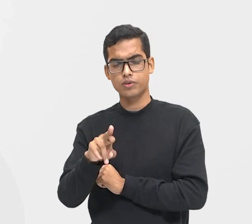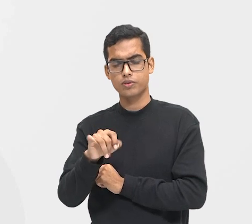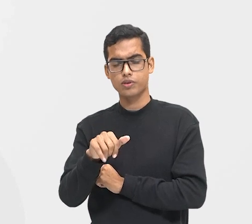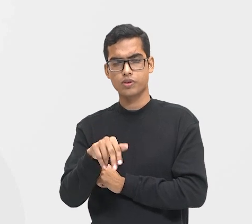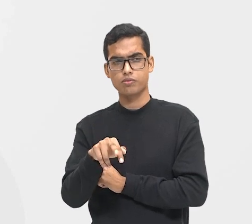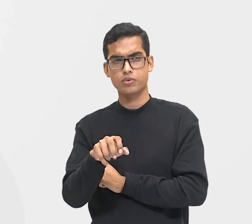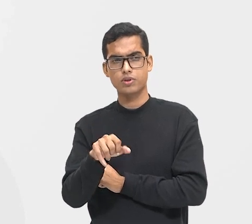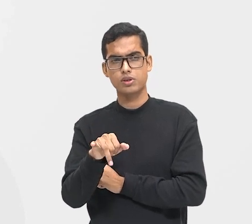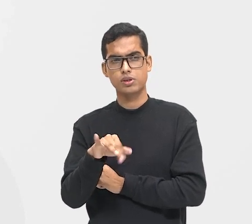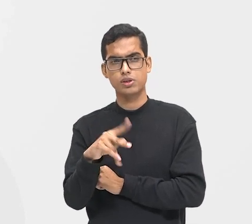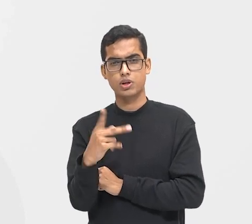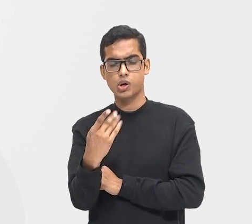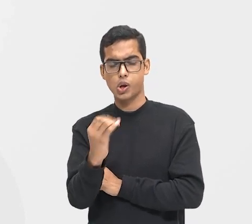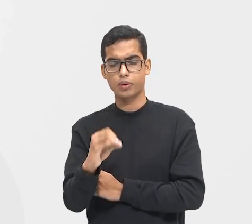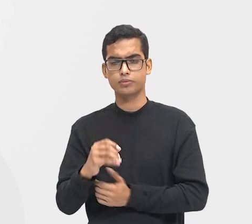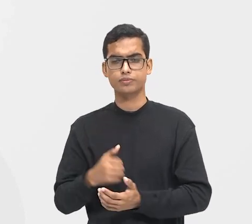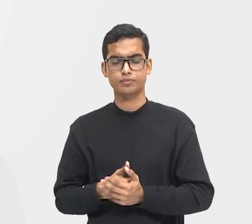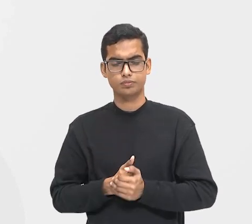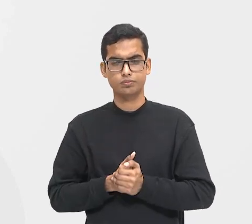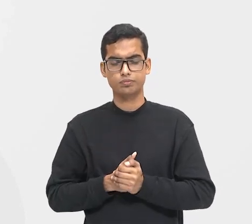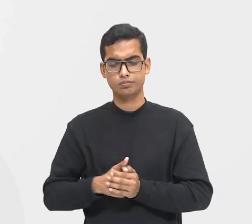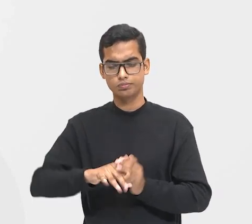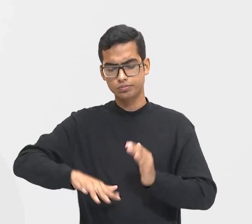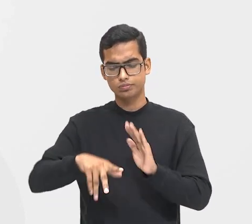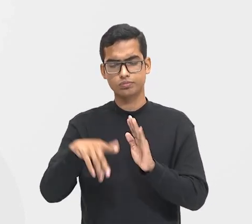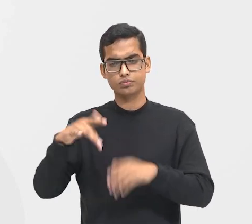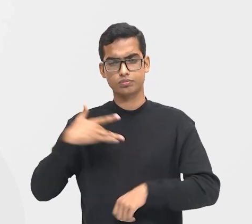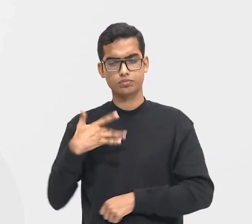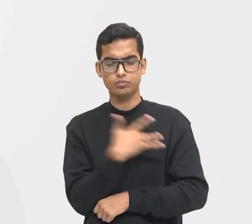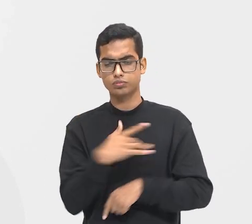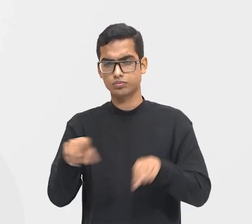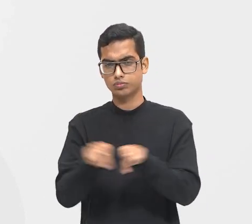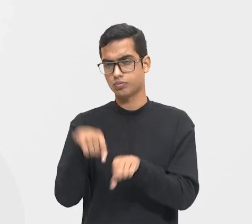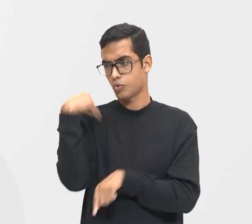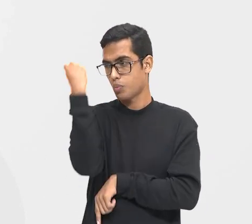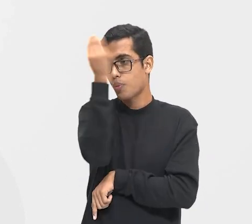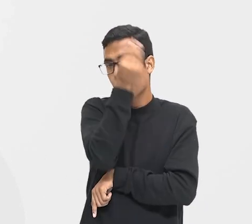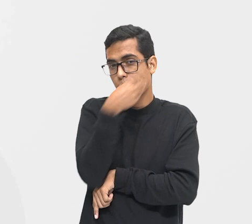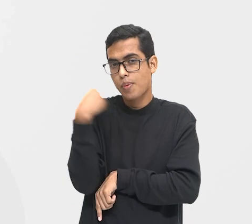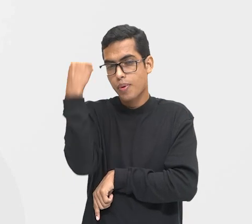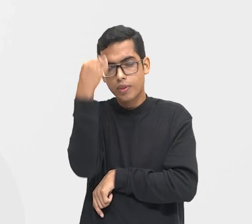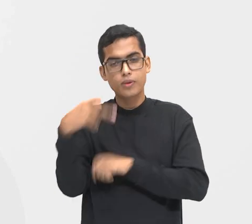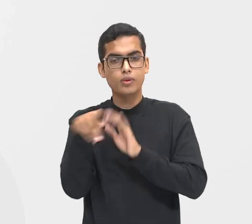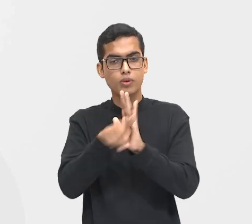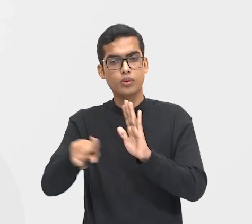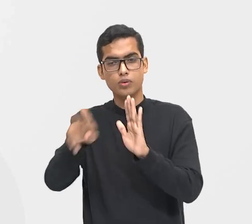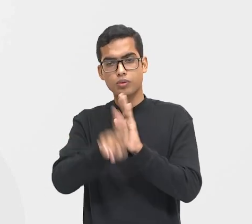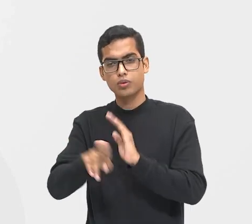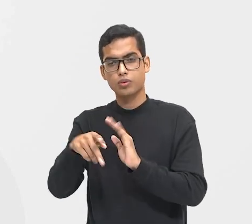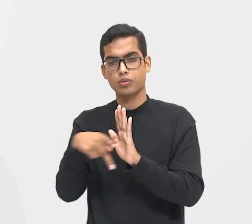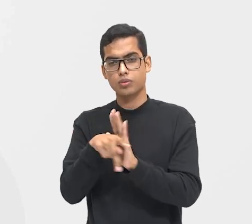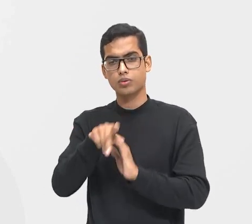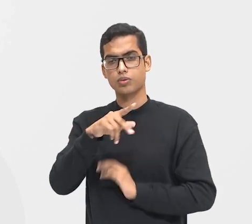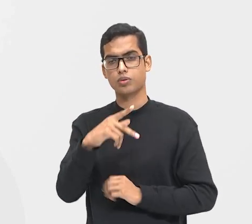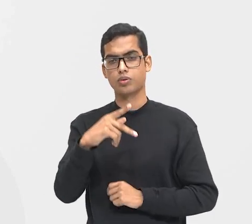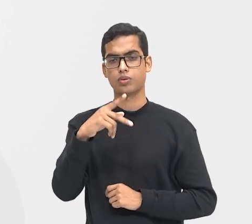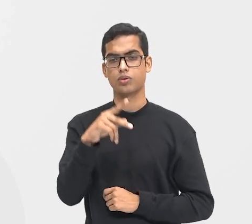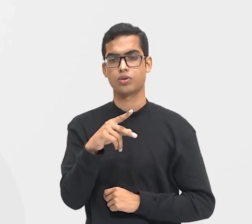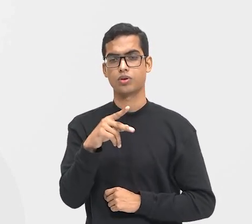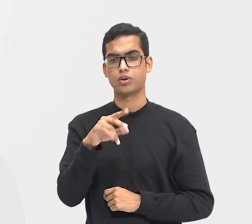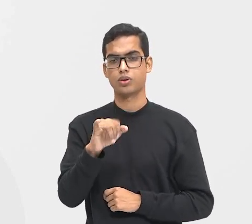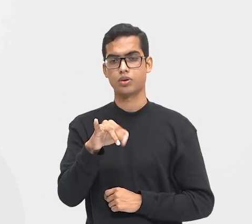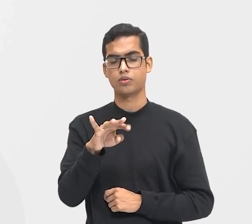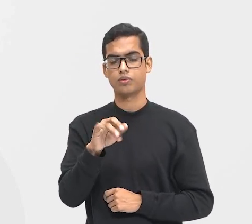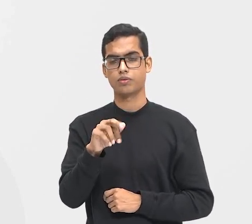infravermelhos, né? Alguns tratamentos de saúde, por exemplo, ou até mesmo estéticos, né? Que usa ali o infravermelho. Como você pode observar,